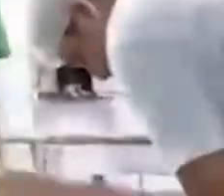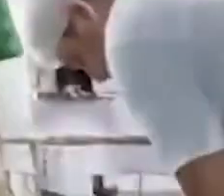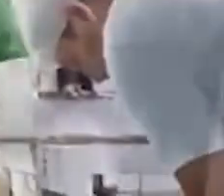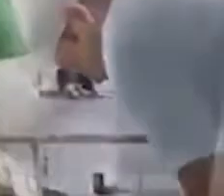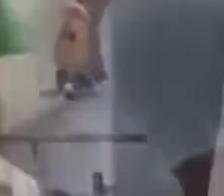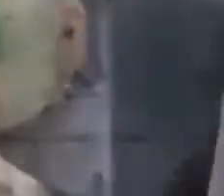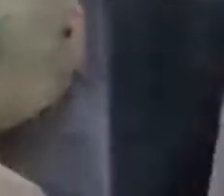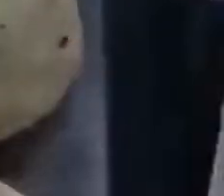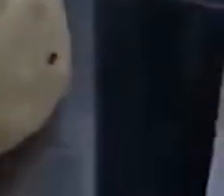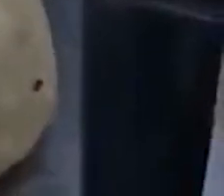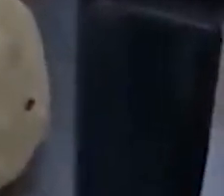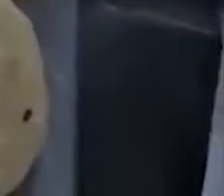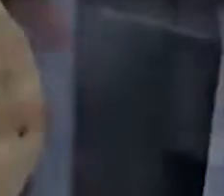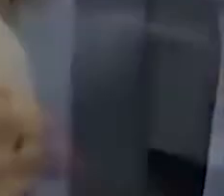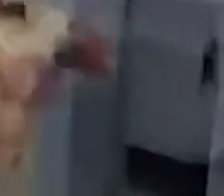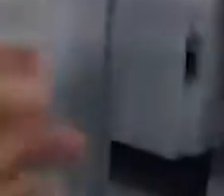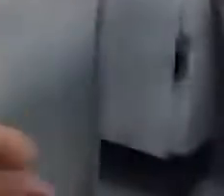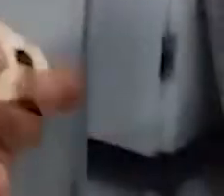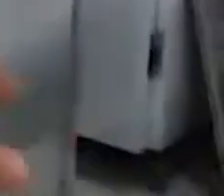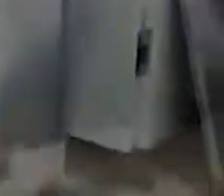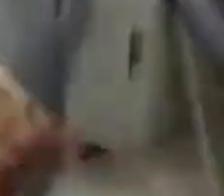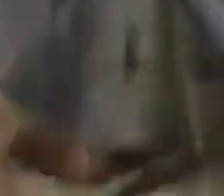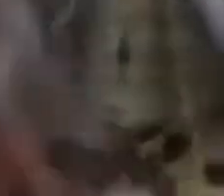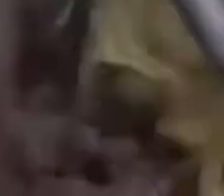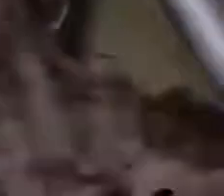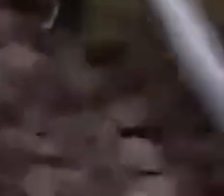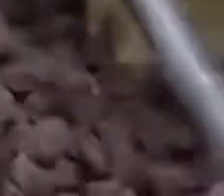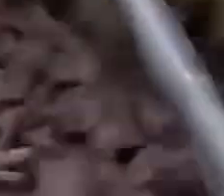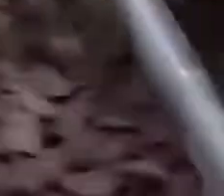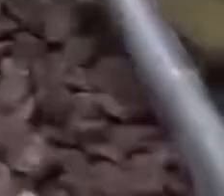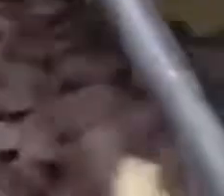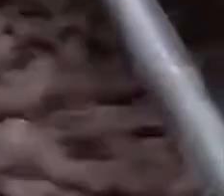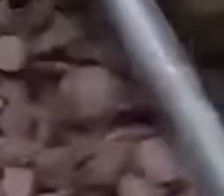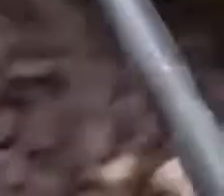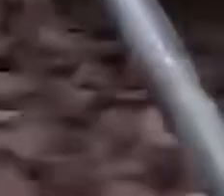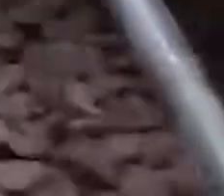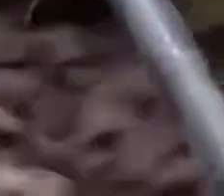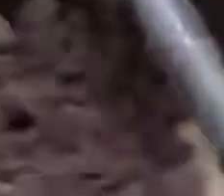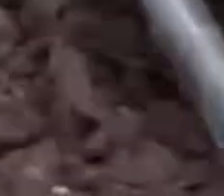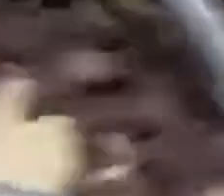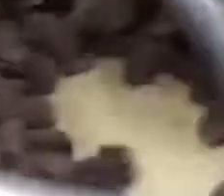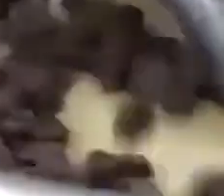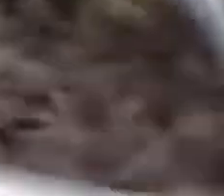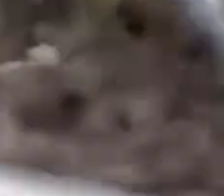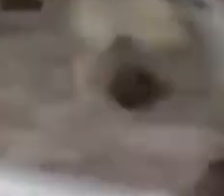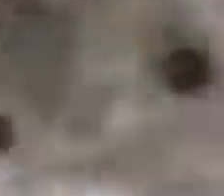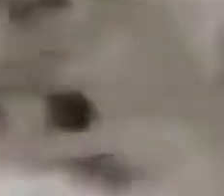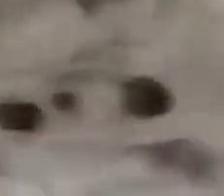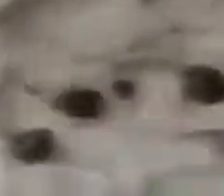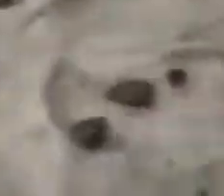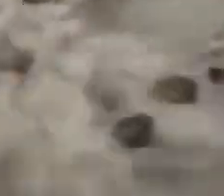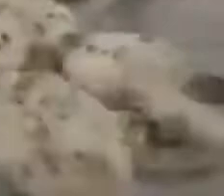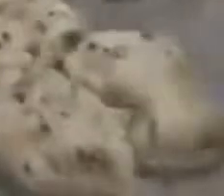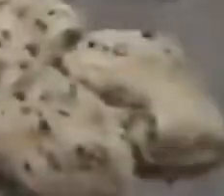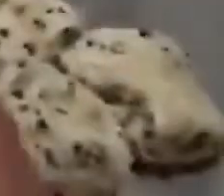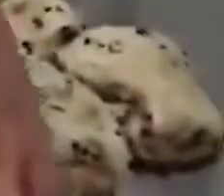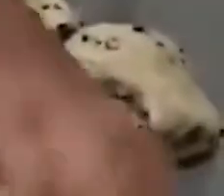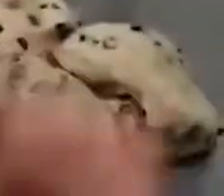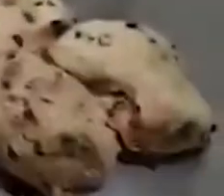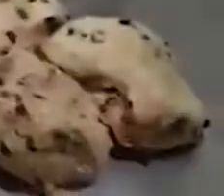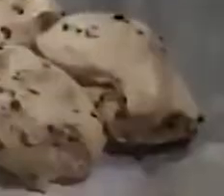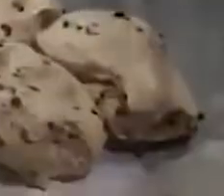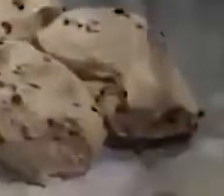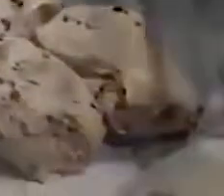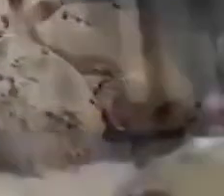Non vedrai farfalone amoroso, notte giorno di torno gerato,